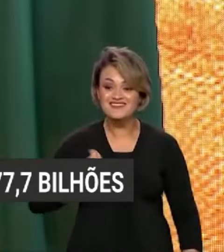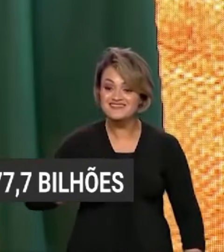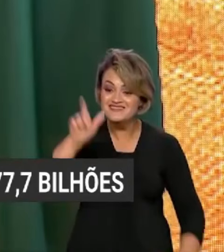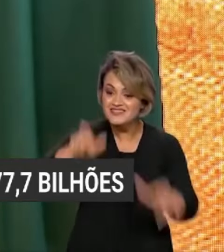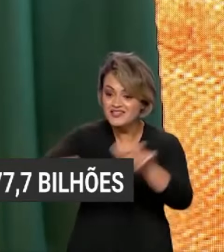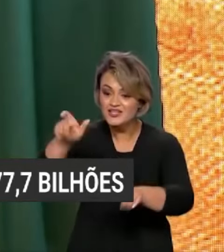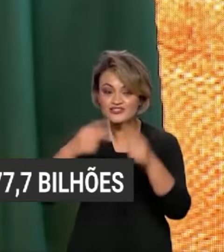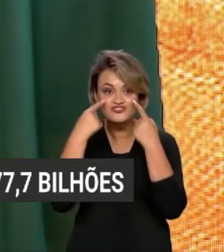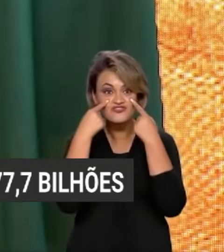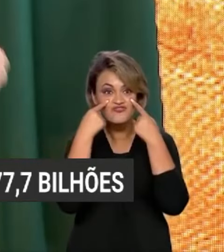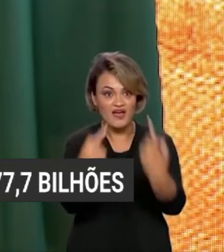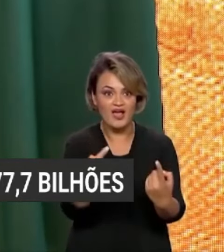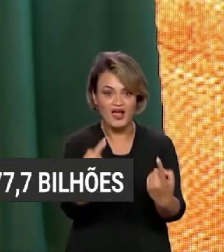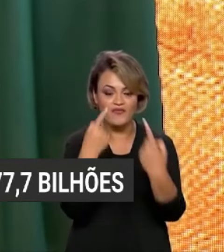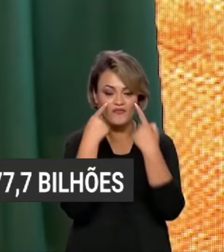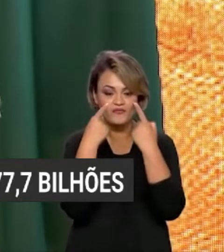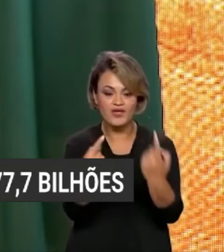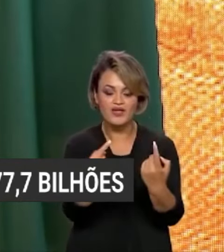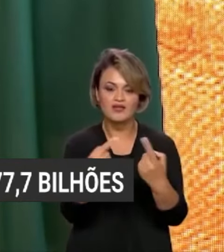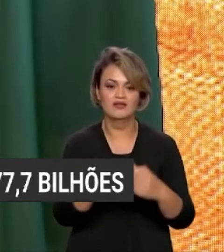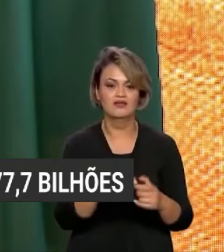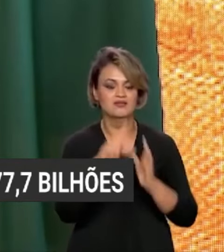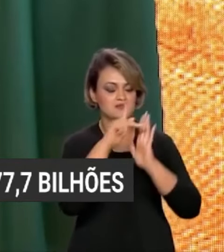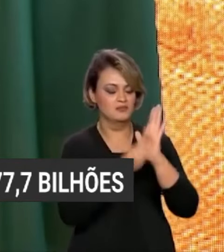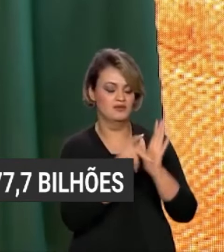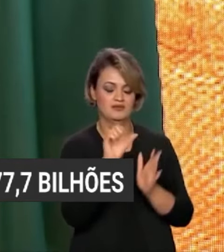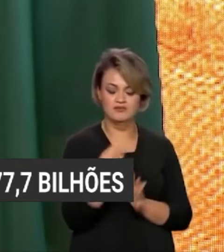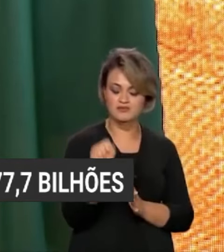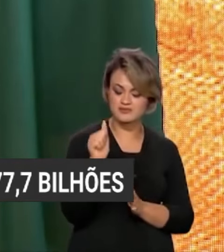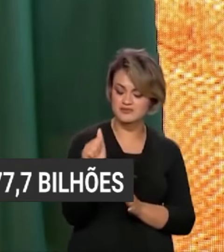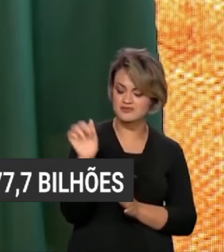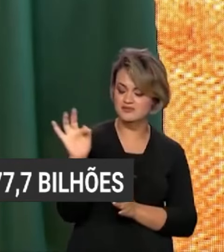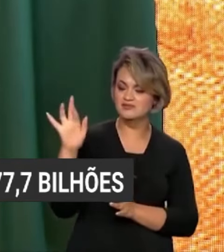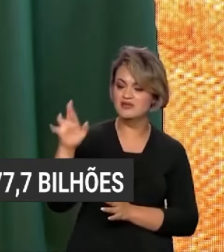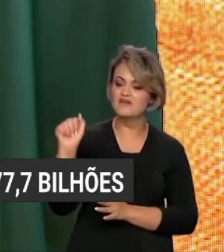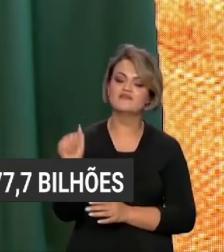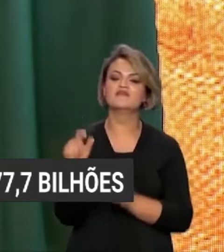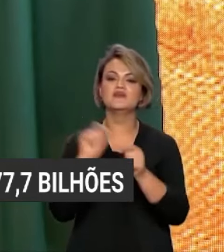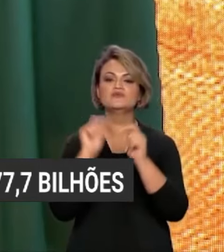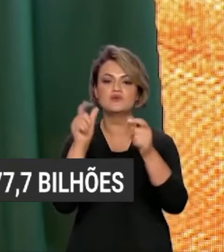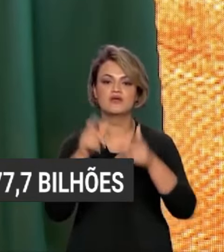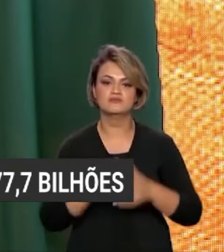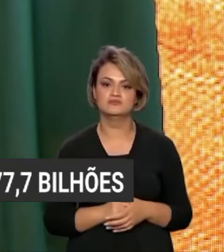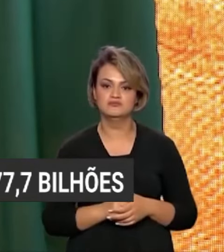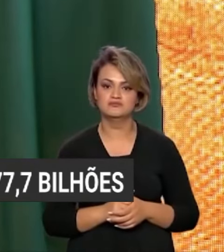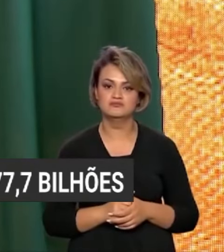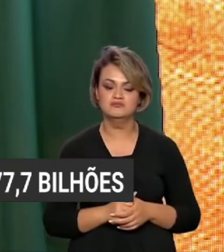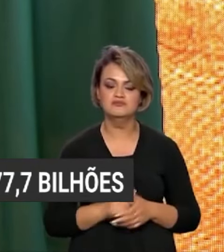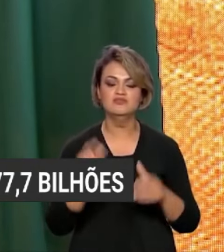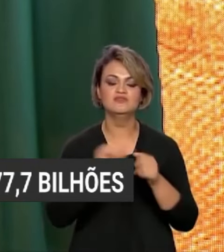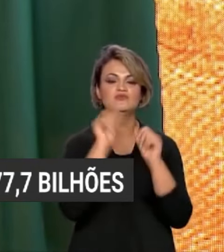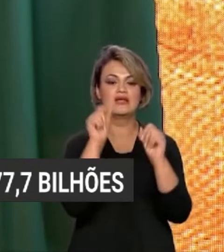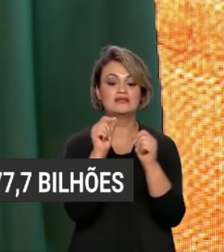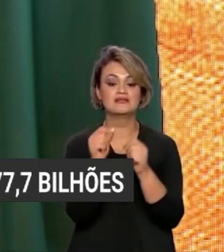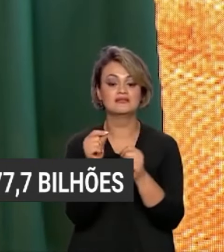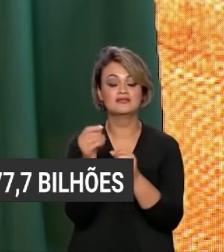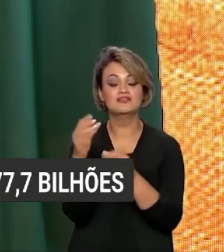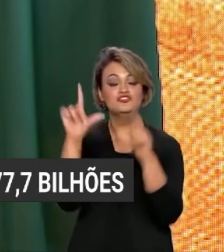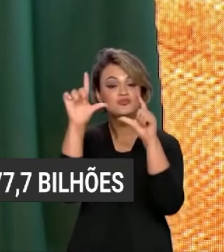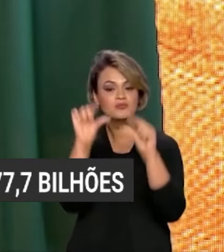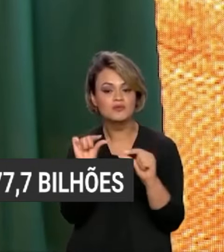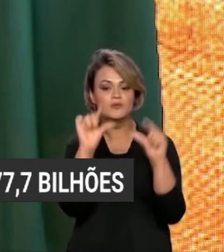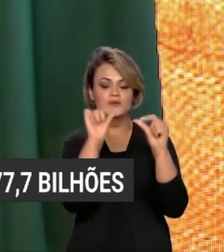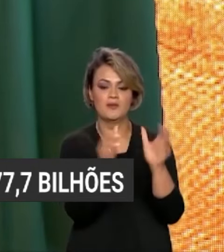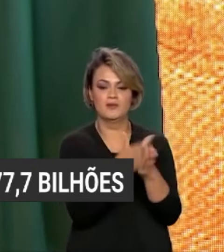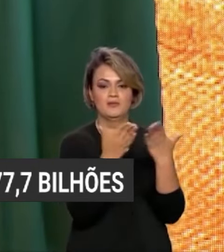o que que nós estamos fazendo com esse plano safra hoje o que nós estamos fazendo é tentando diminuir